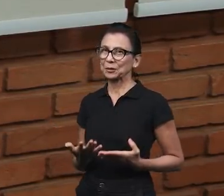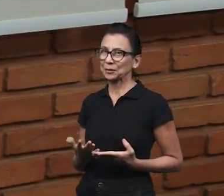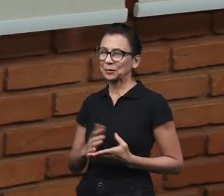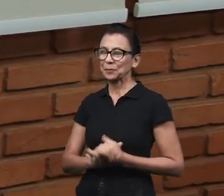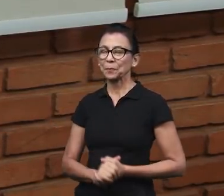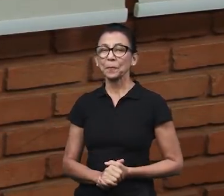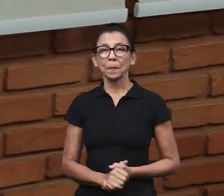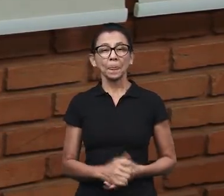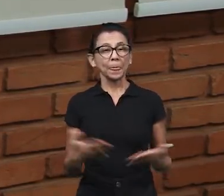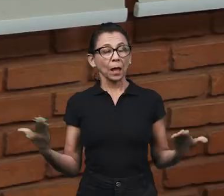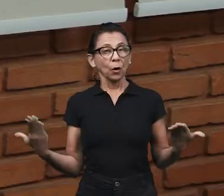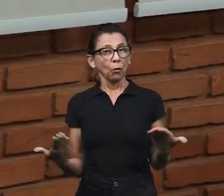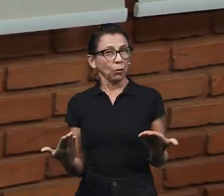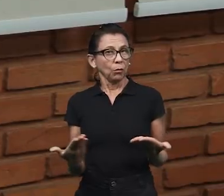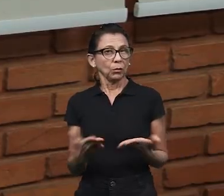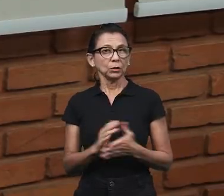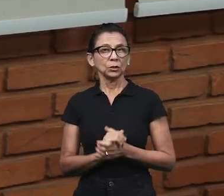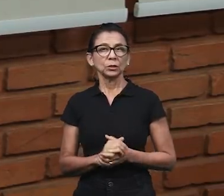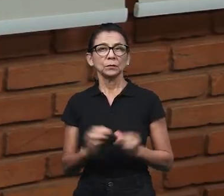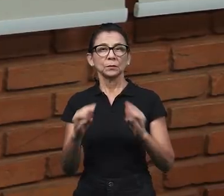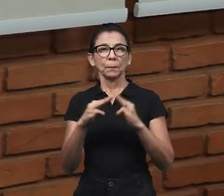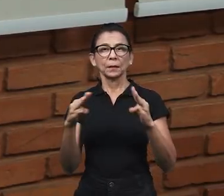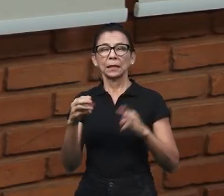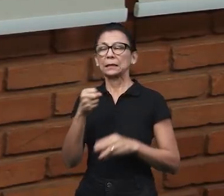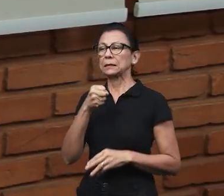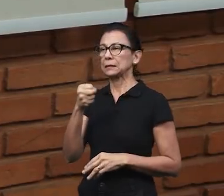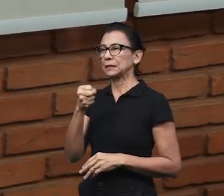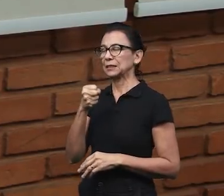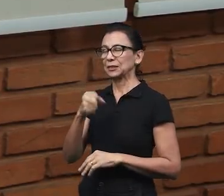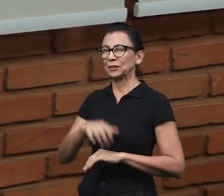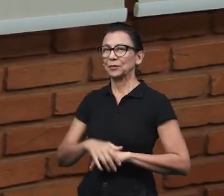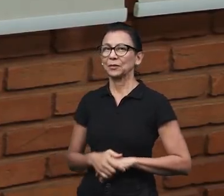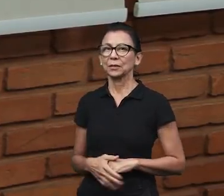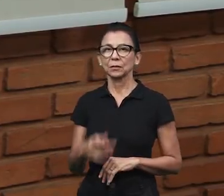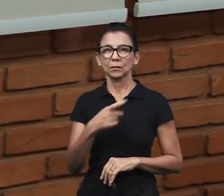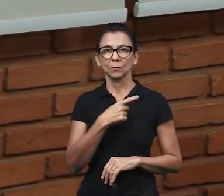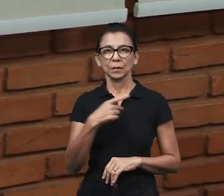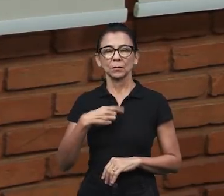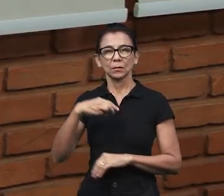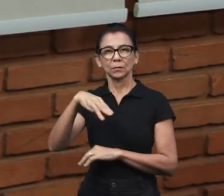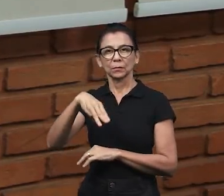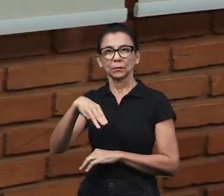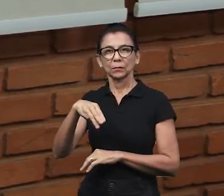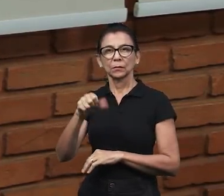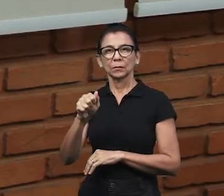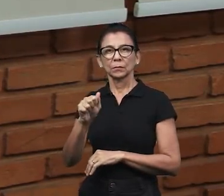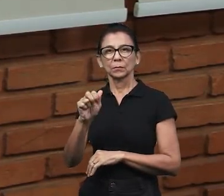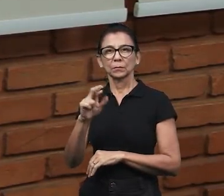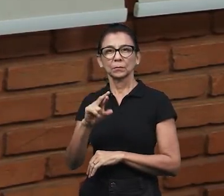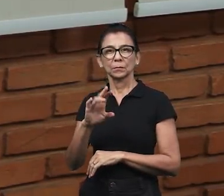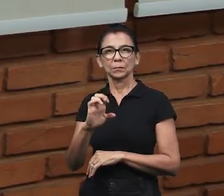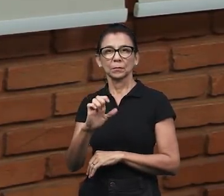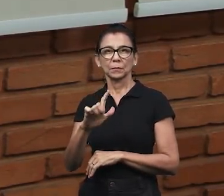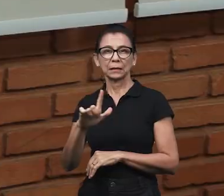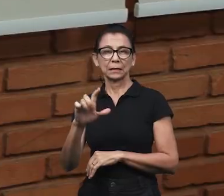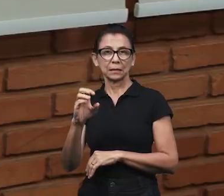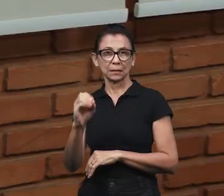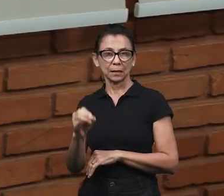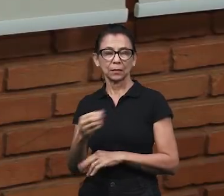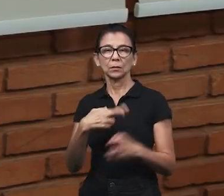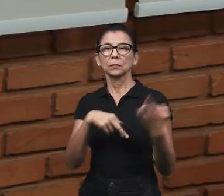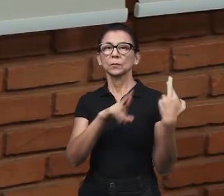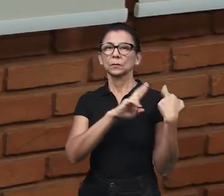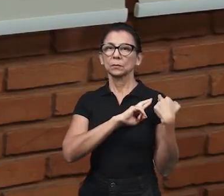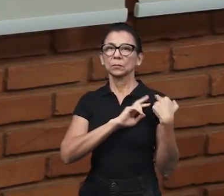de Domingos Martins. E esse Manaim Entrevista eu gravei com o pastor Marcelo Vilela. O pastor Marcelo, ele é responsável